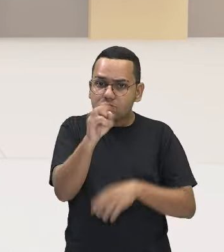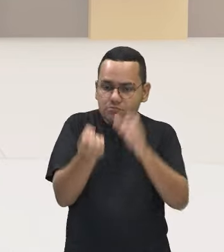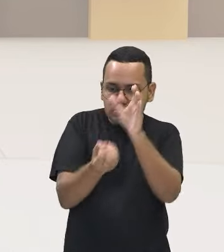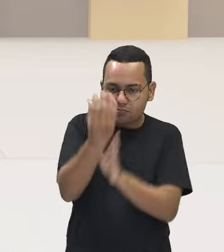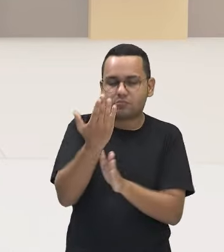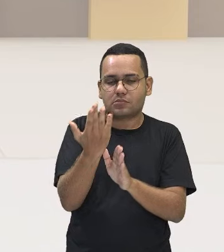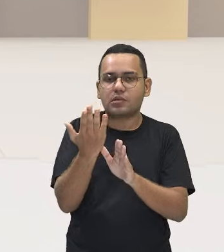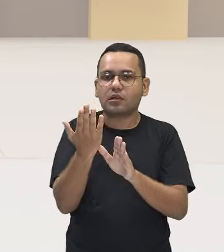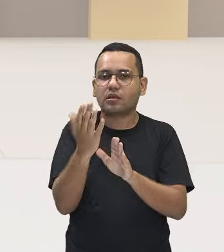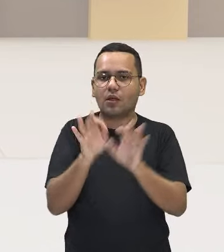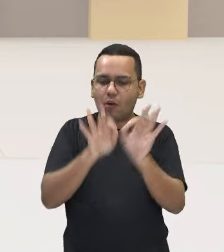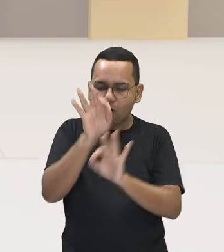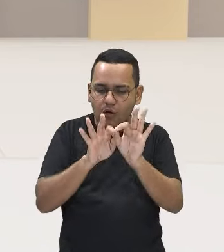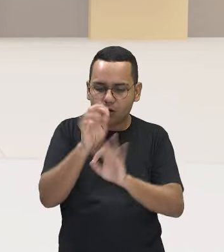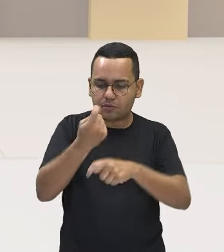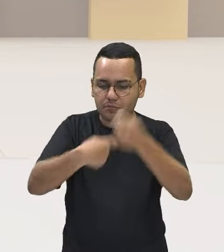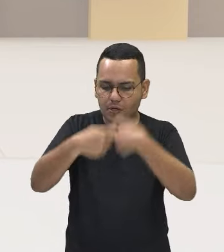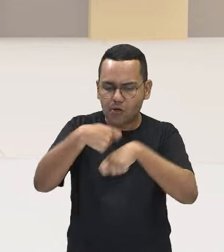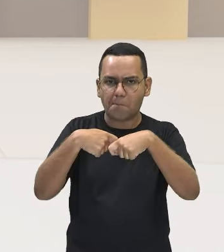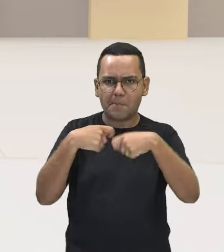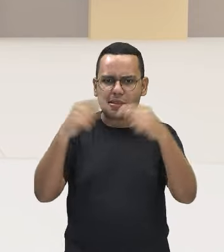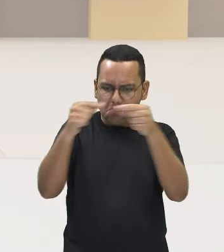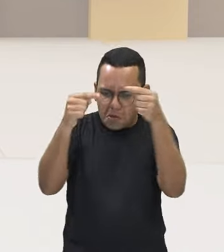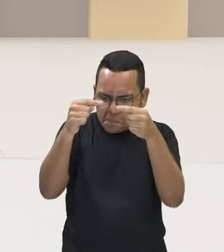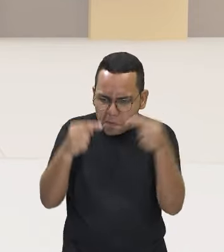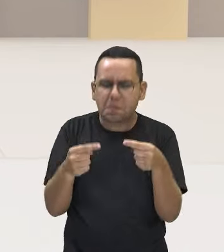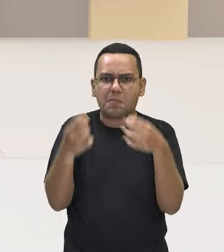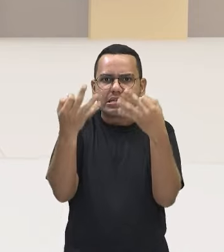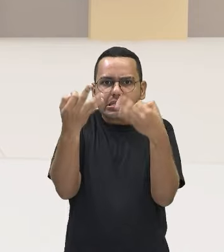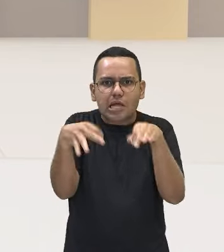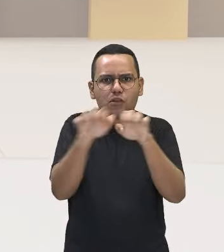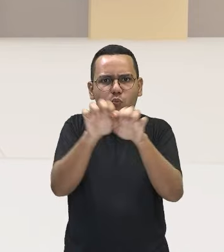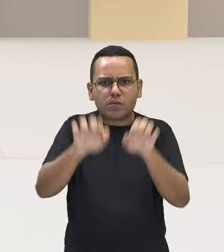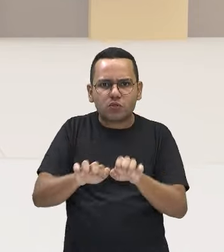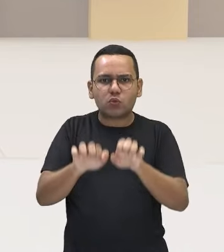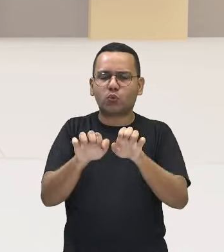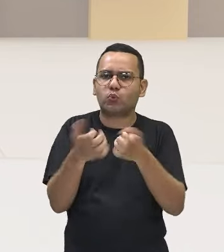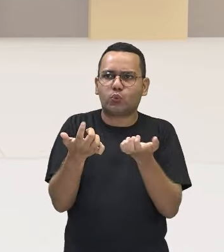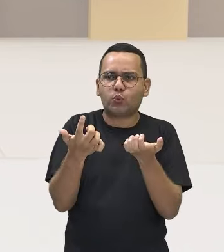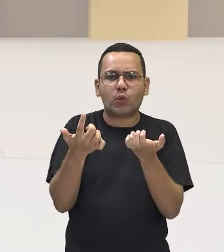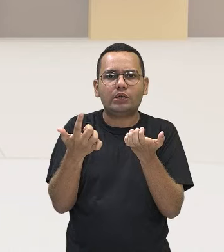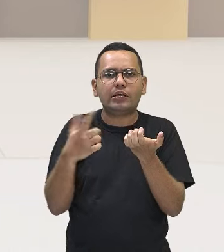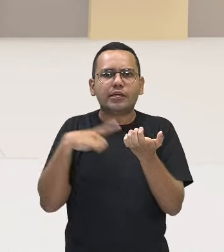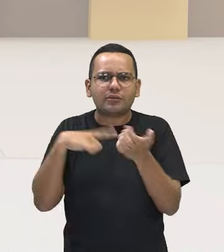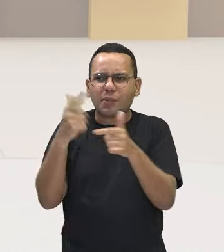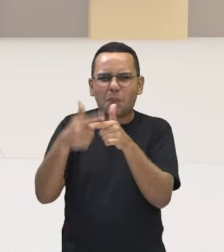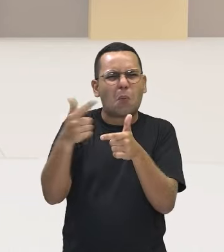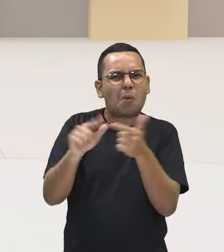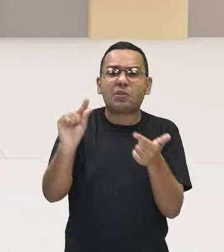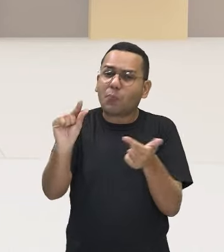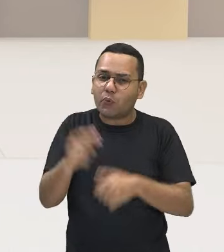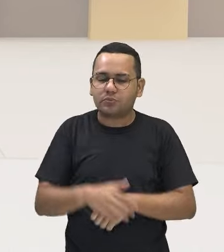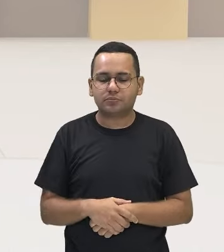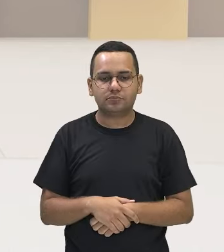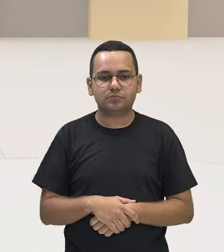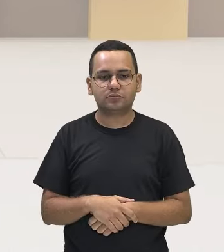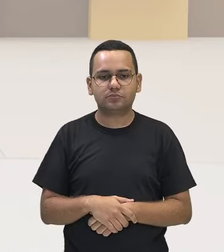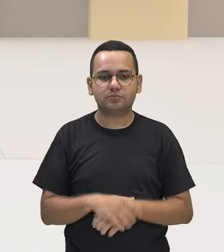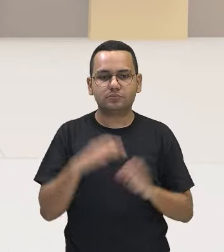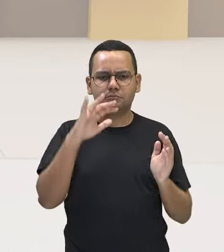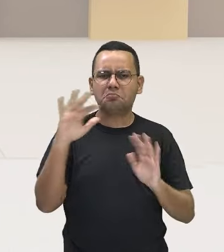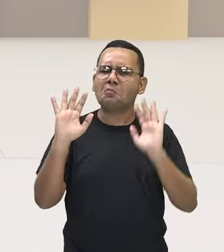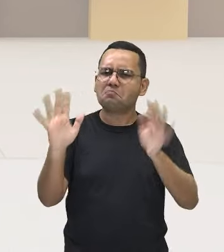pensado, estrategicamente estruturado, os danos vão ser menores. E aí a gente identificou esses elementos,